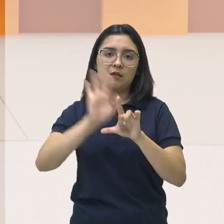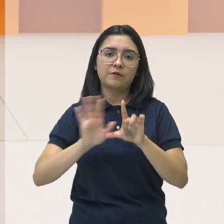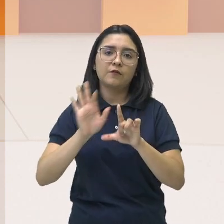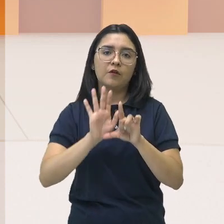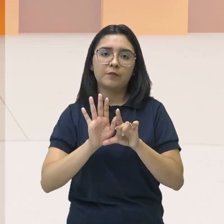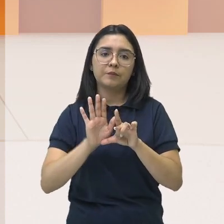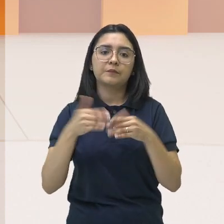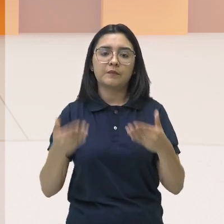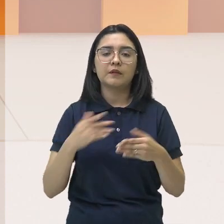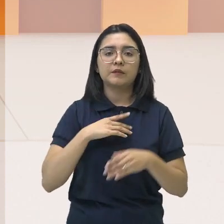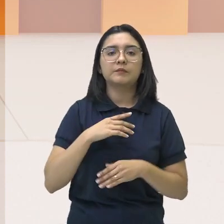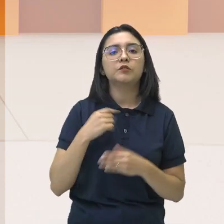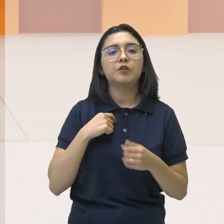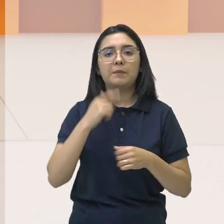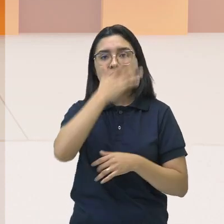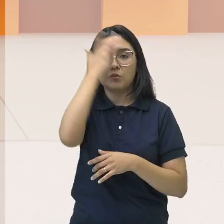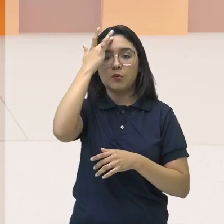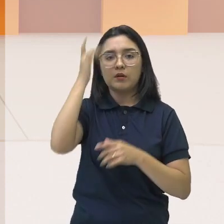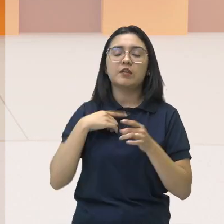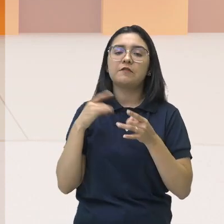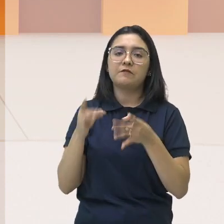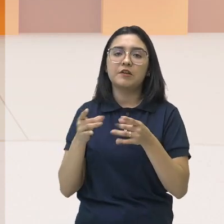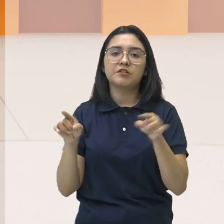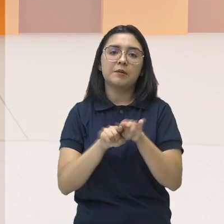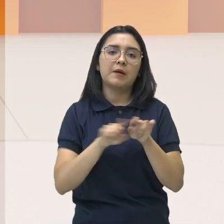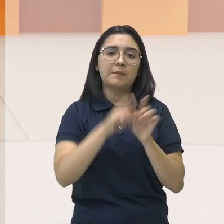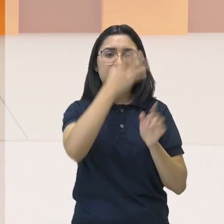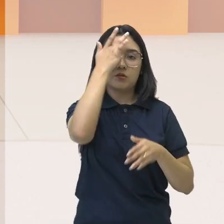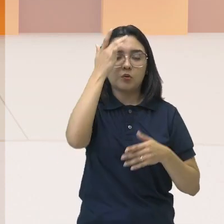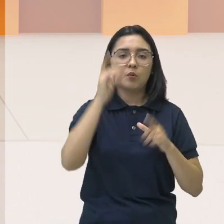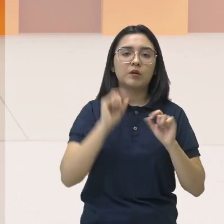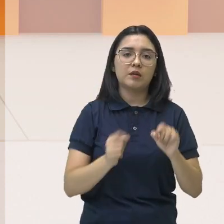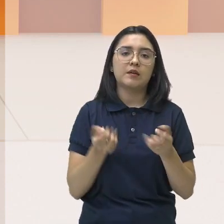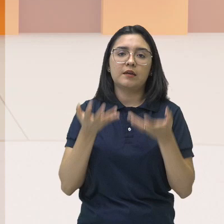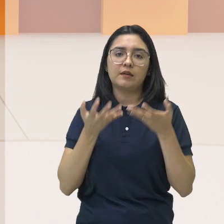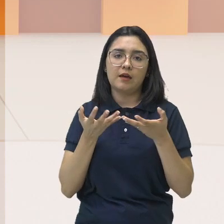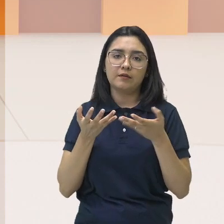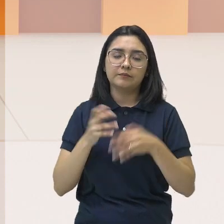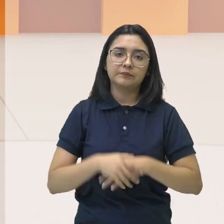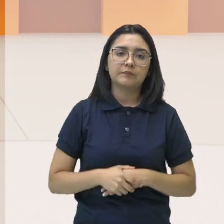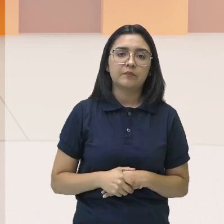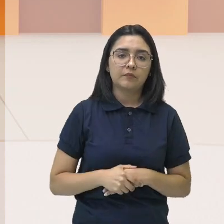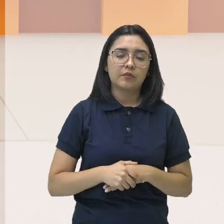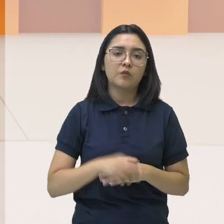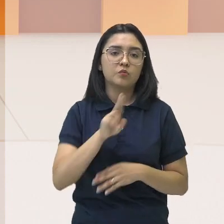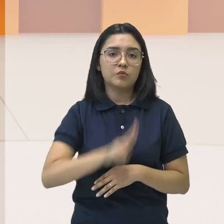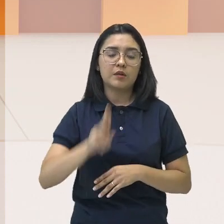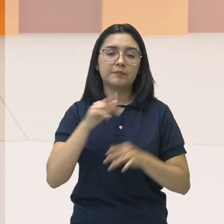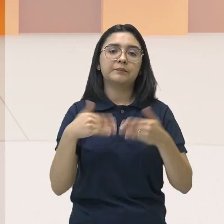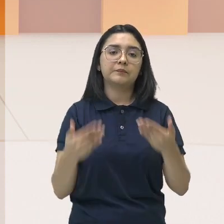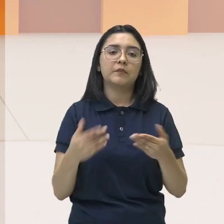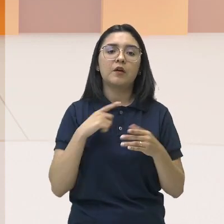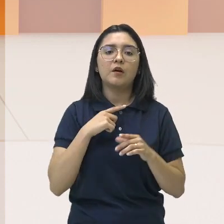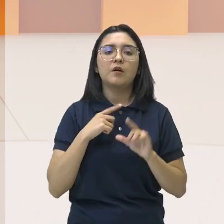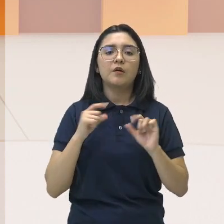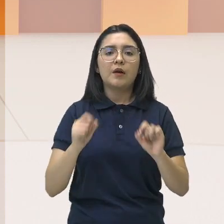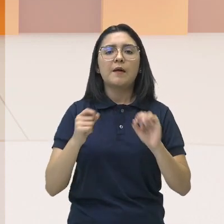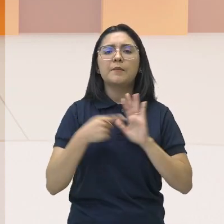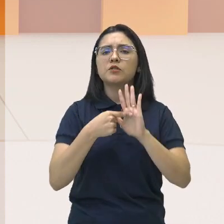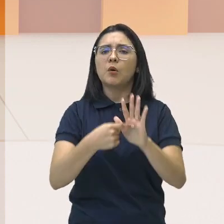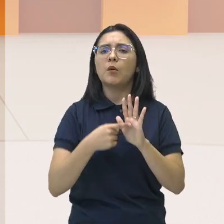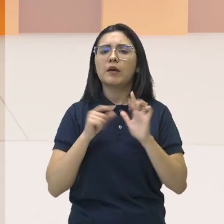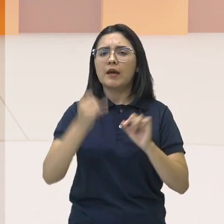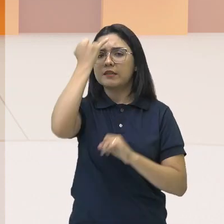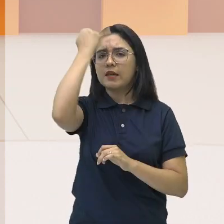entre o prestador de serviço e a pessoa que deseja contratar o serviço, certo? É vendida uma ideia de que as